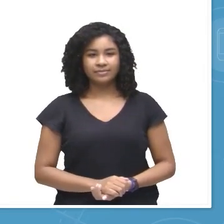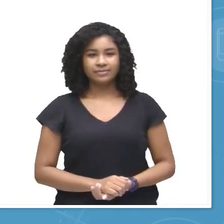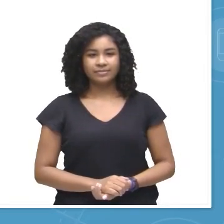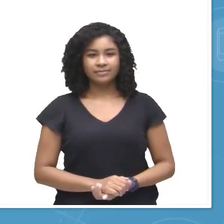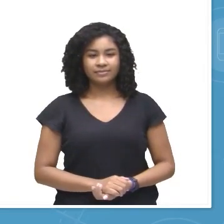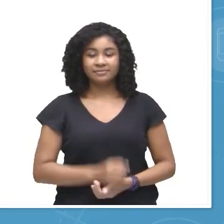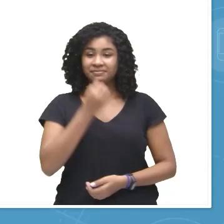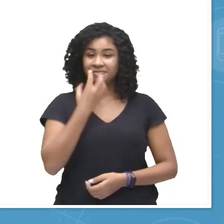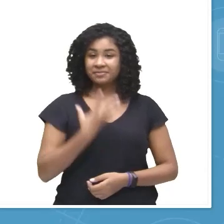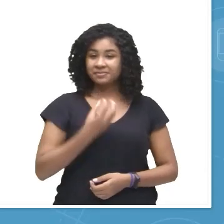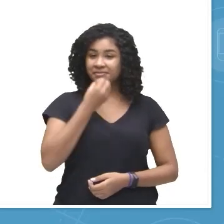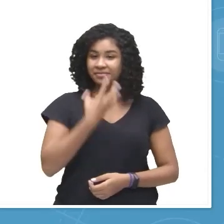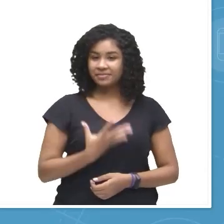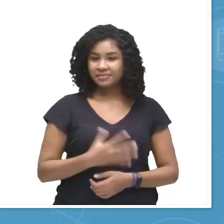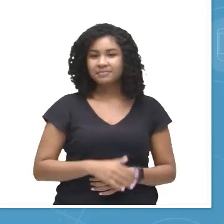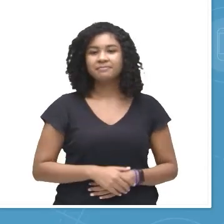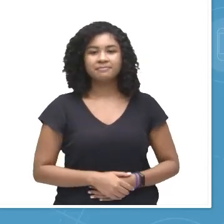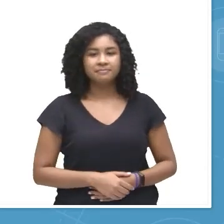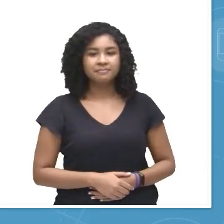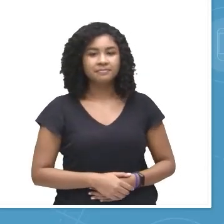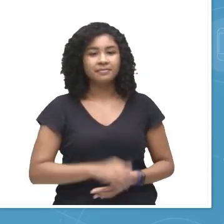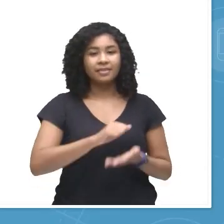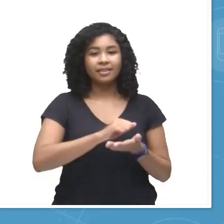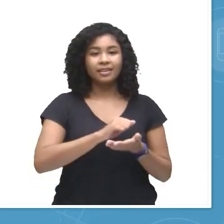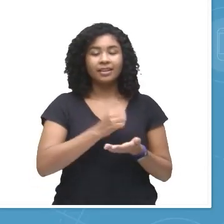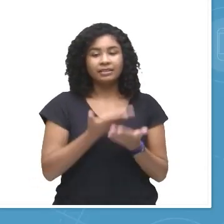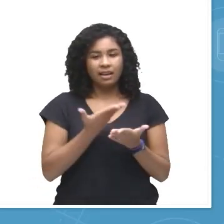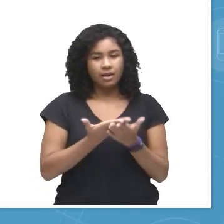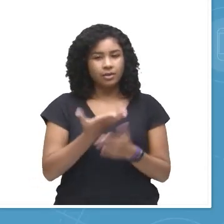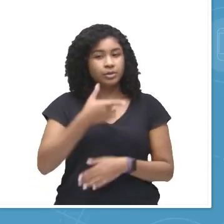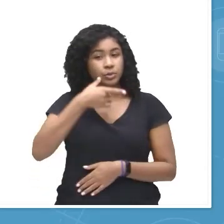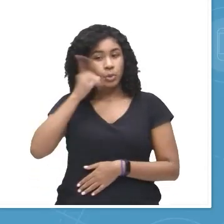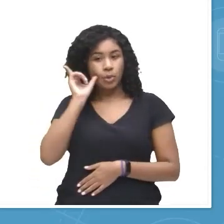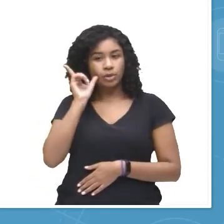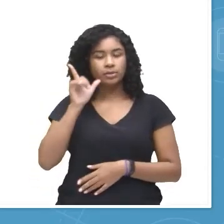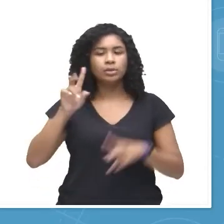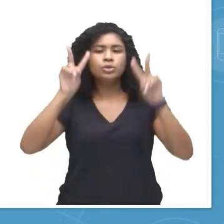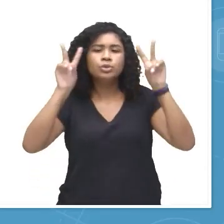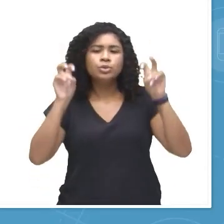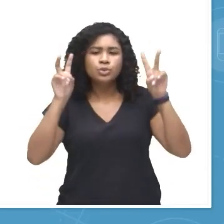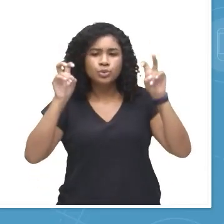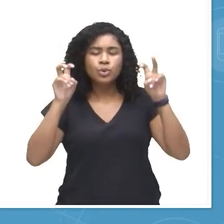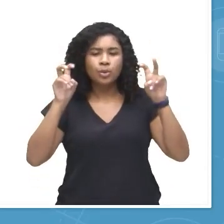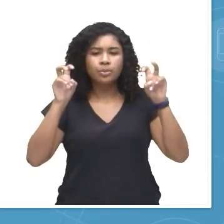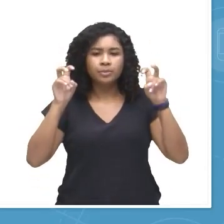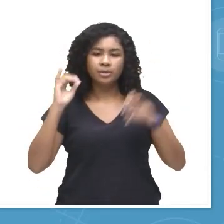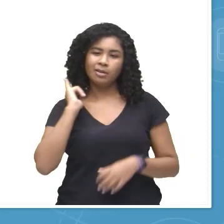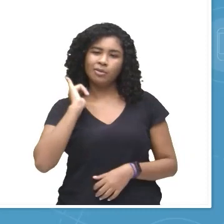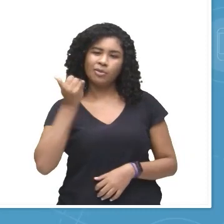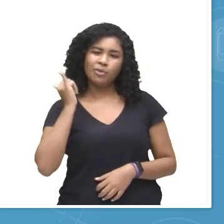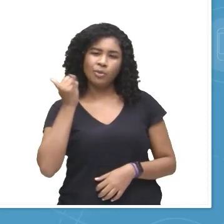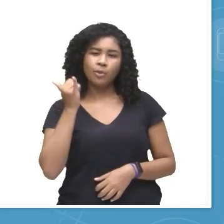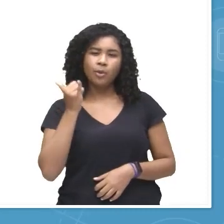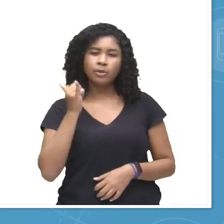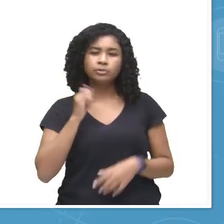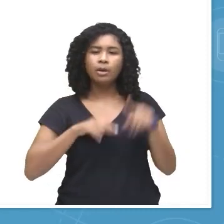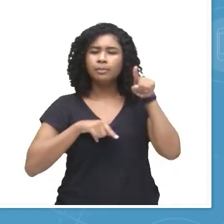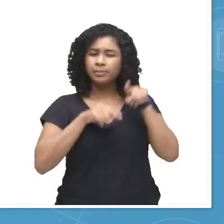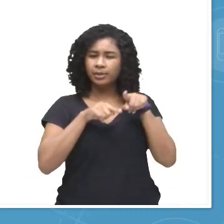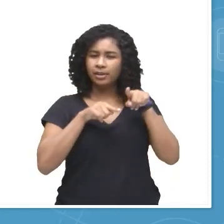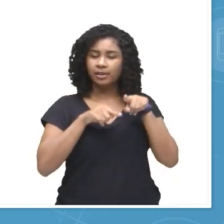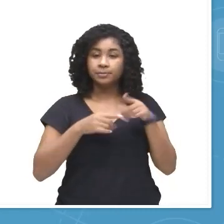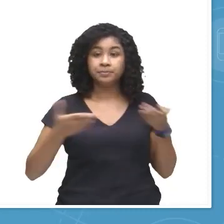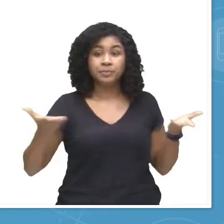Muito bem, turma. Então, na aula de ontem, a gente estudou sobre os mini-contos. E hoje a gente vai praticar essas atividades. Vocês